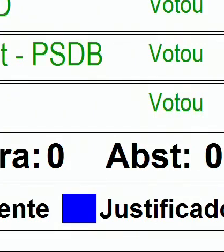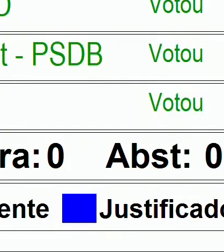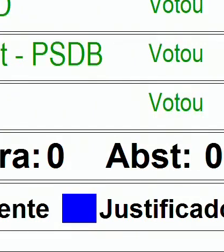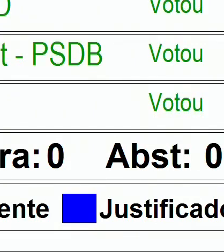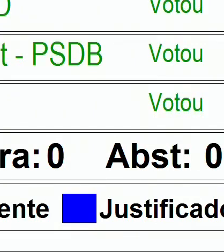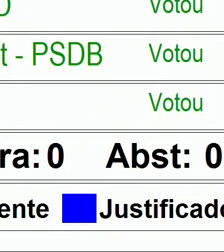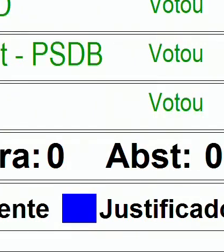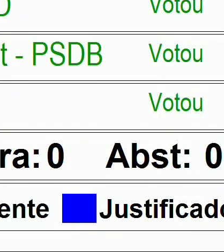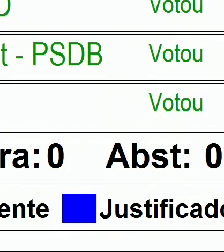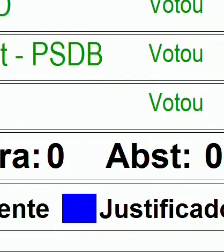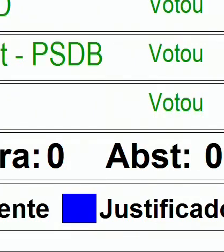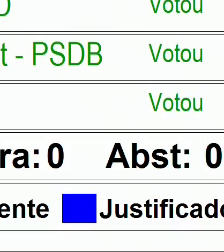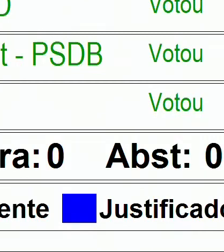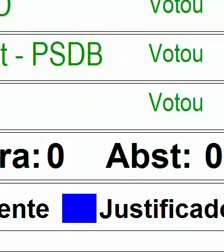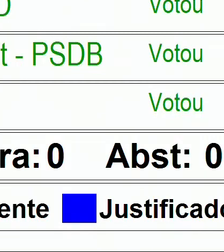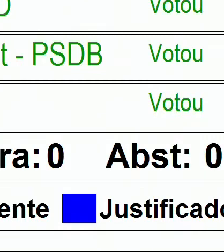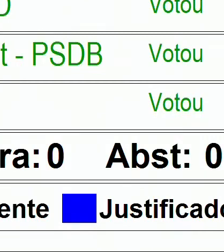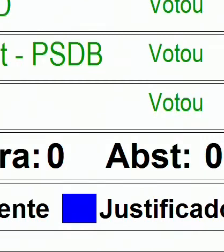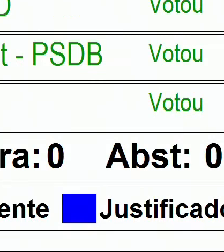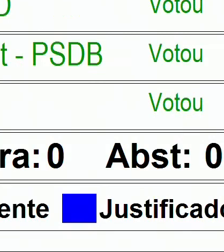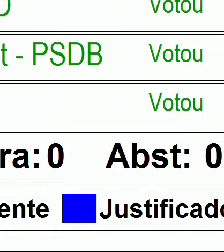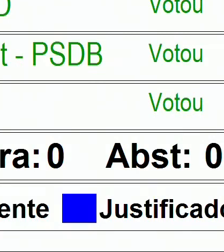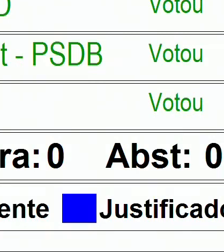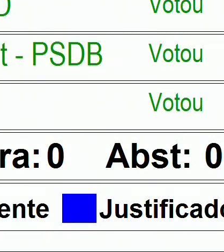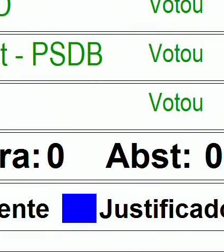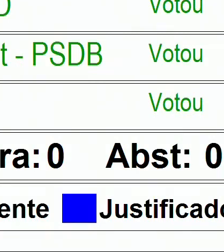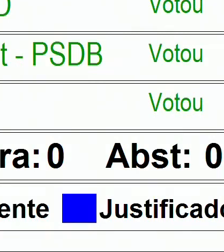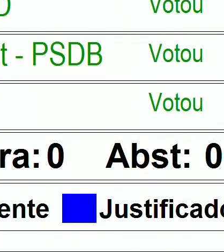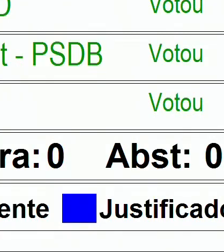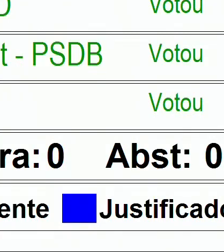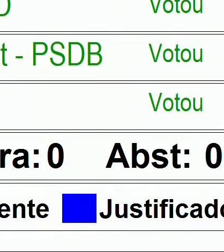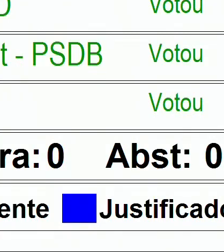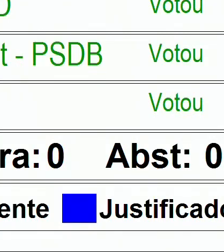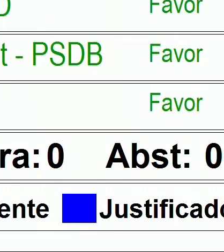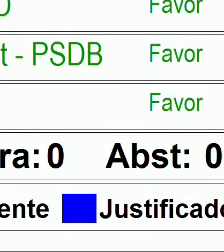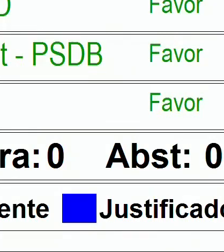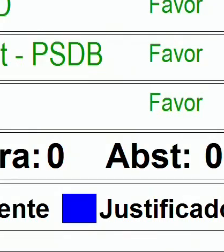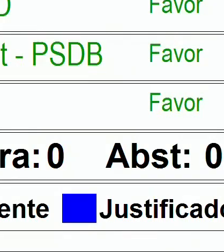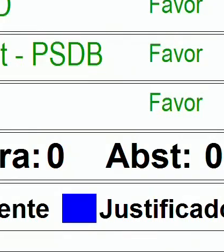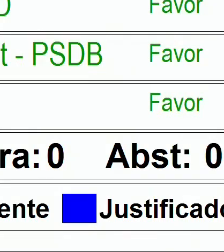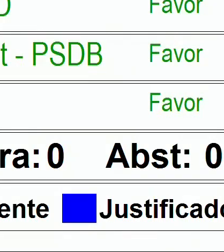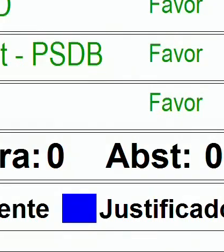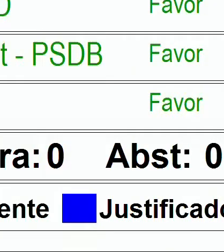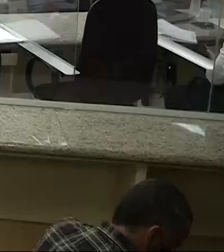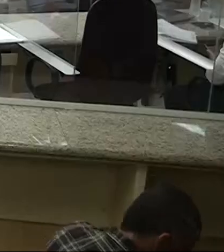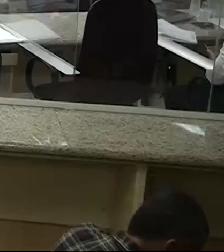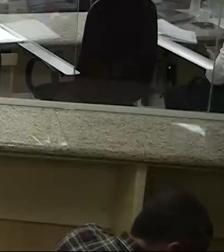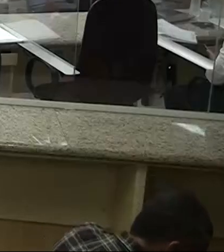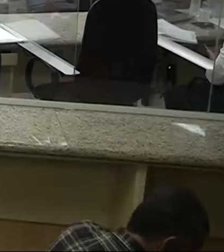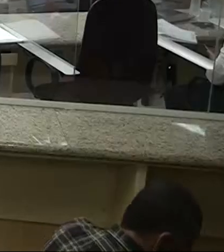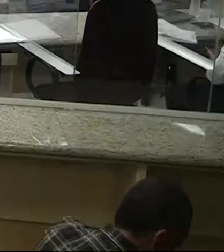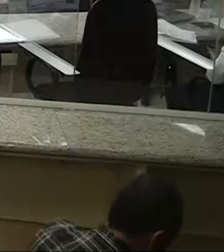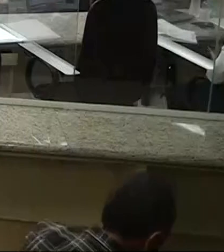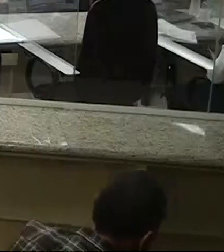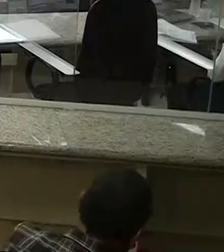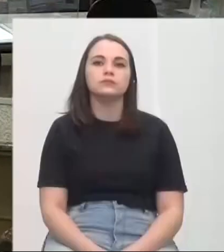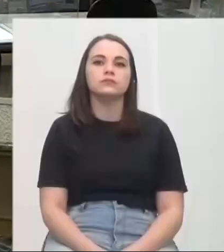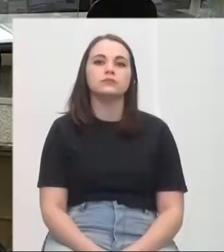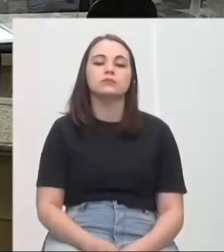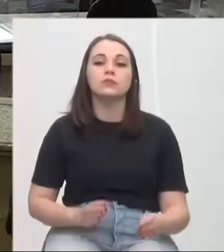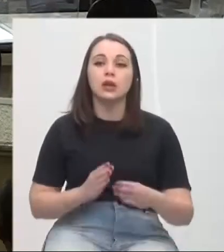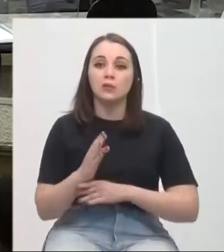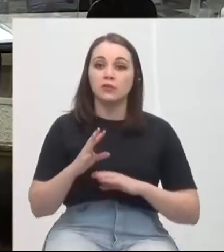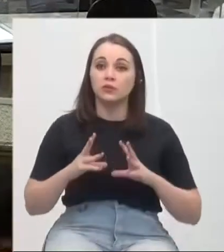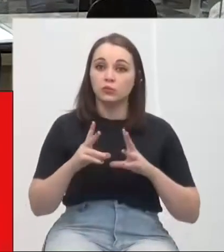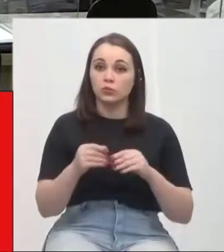O projeto foi aprovado por unanimidade. Em primeira discussão e votação ao projeto de lei do Poder Legislativo número